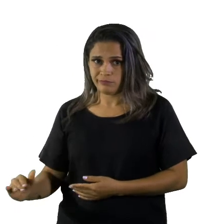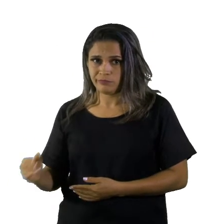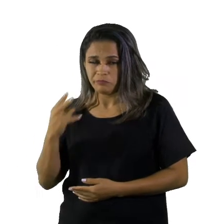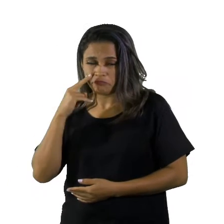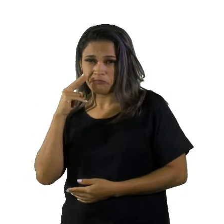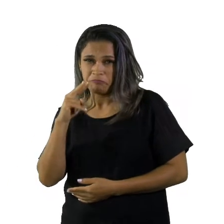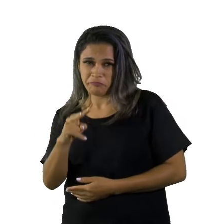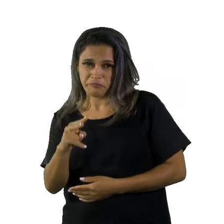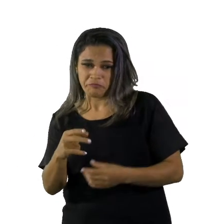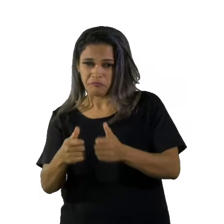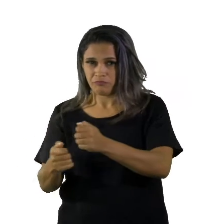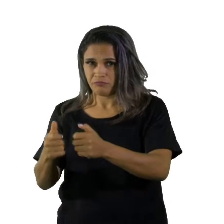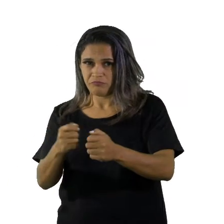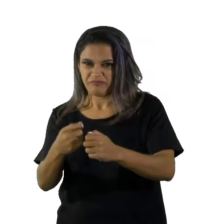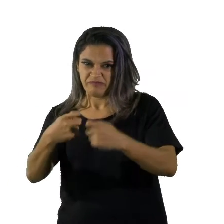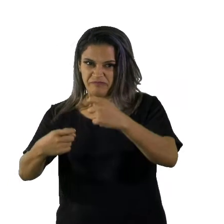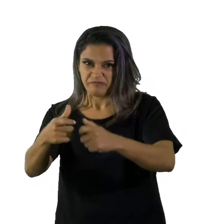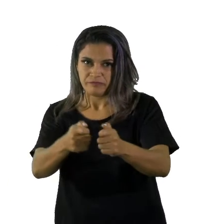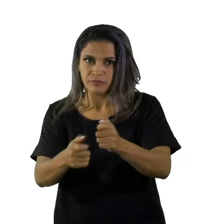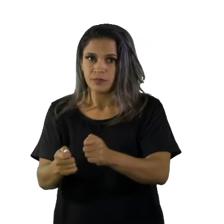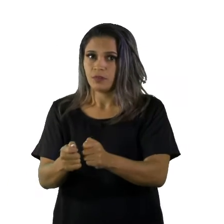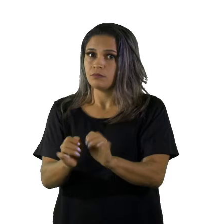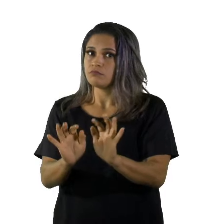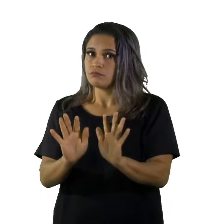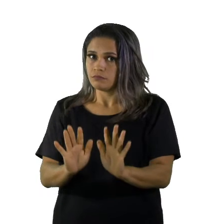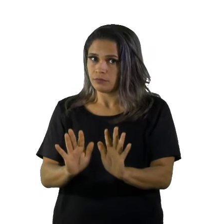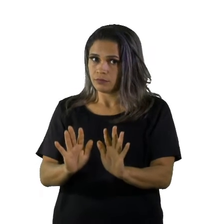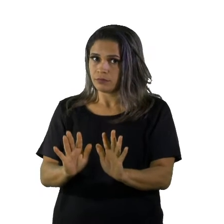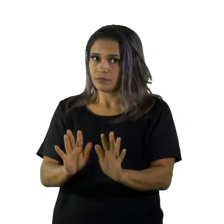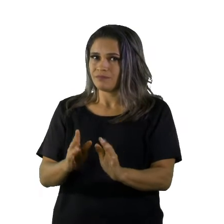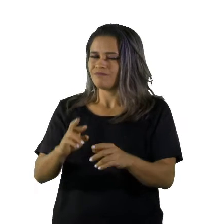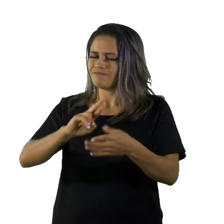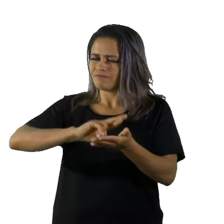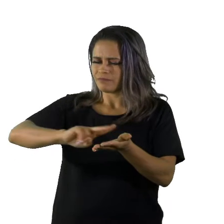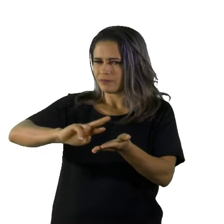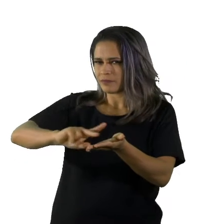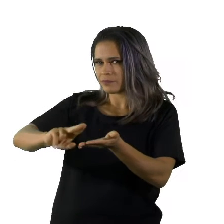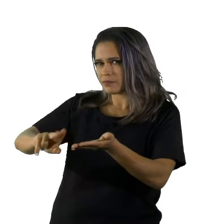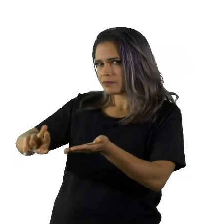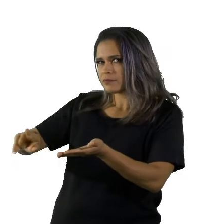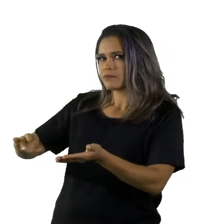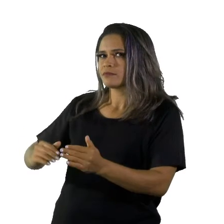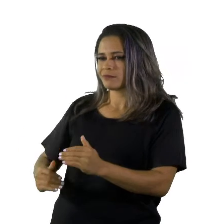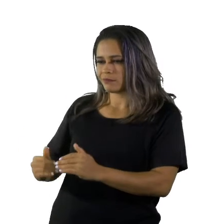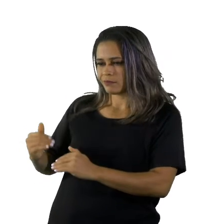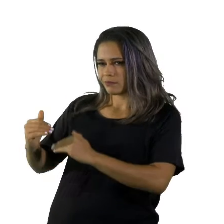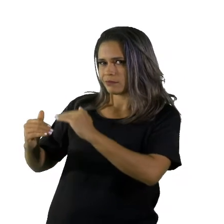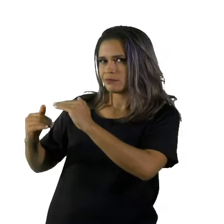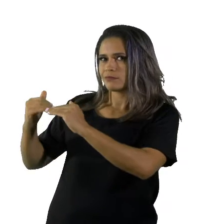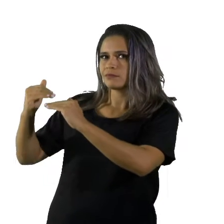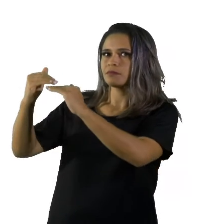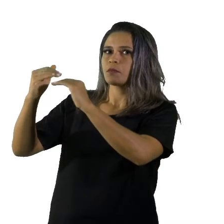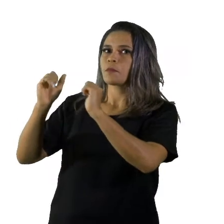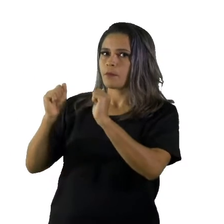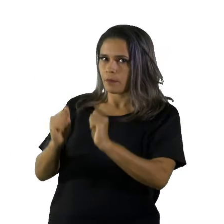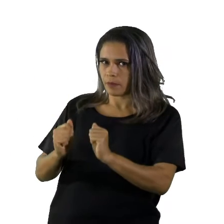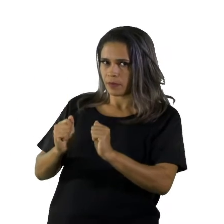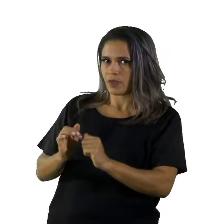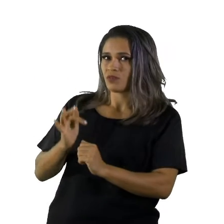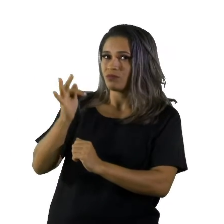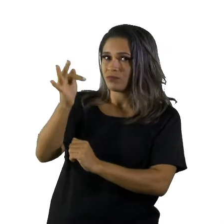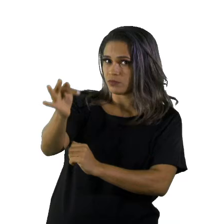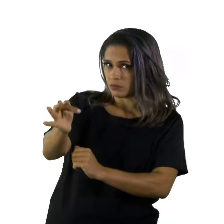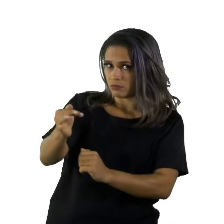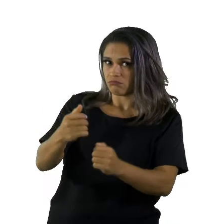viu violência no videogame. Uma série de fatores interferem em seu crescimento, podendo torná-la violenta